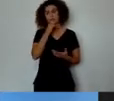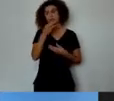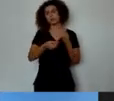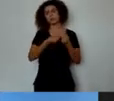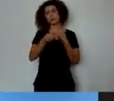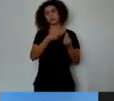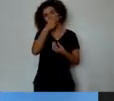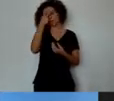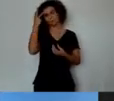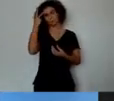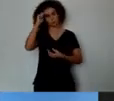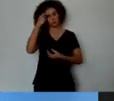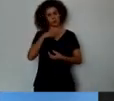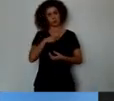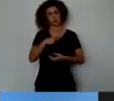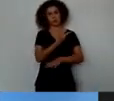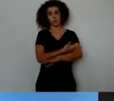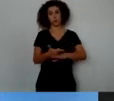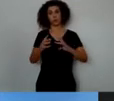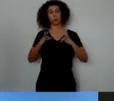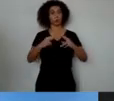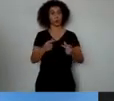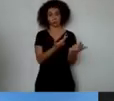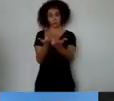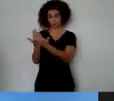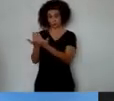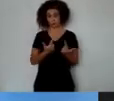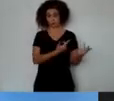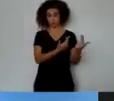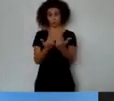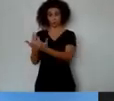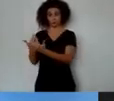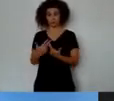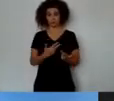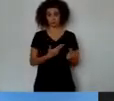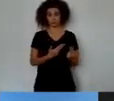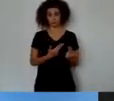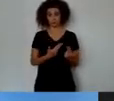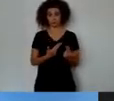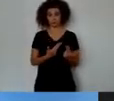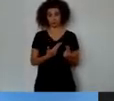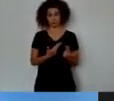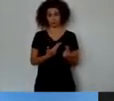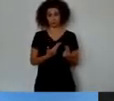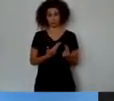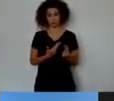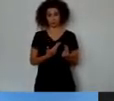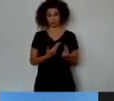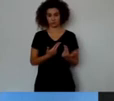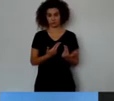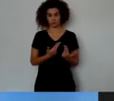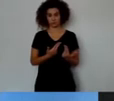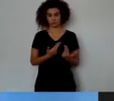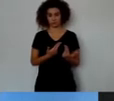mesmo comportamento, né? Como se o estereótipo explicasse, né, que todas as pessoas negras, a gente não precisa nem de você vai contar com elas, que eu já conheço, né? Meu negro é